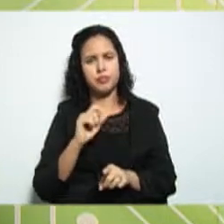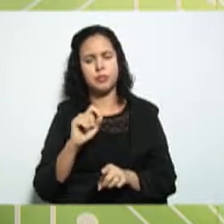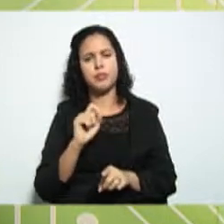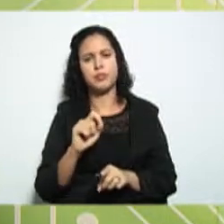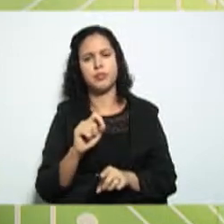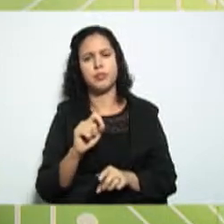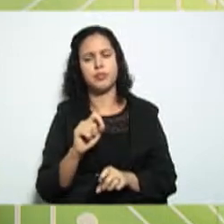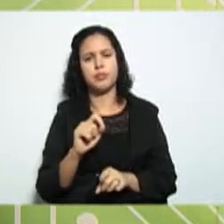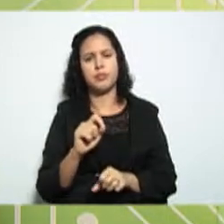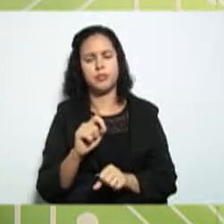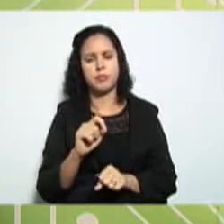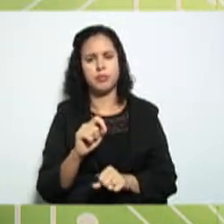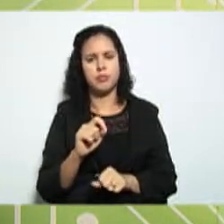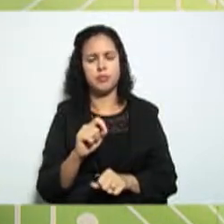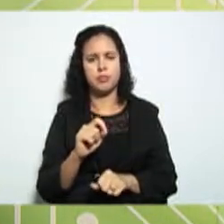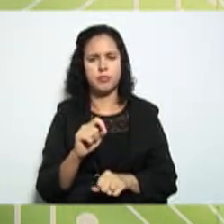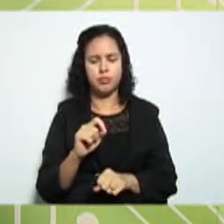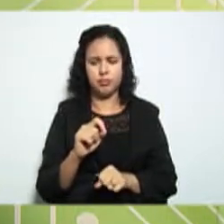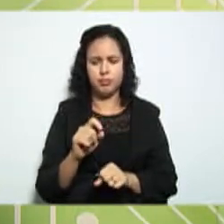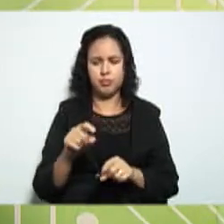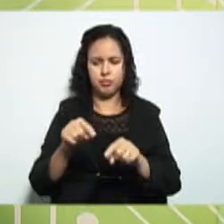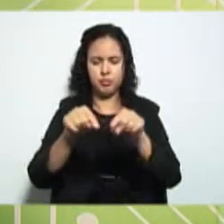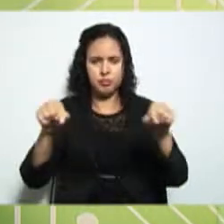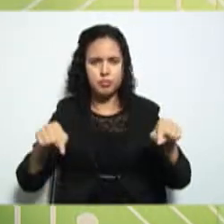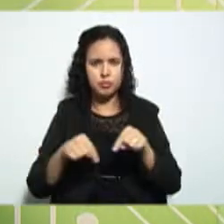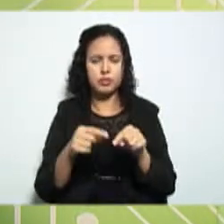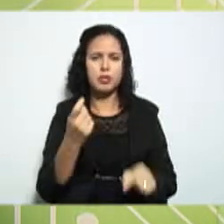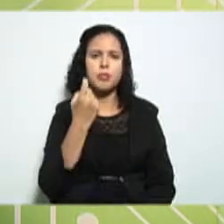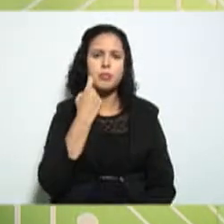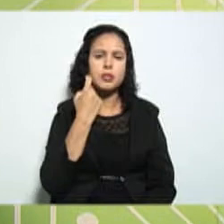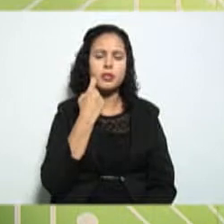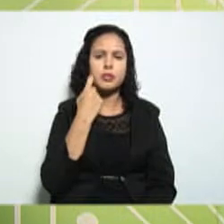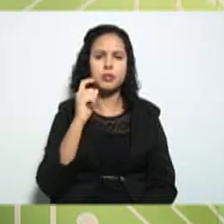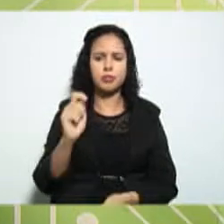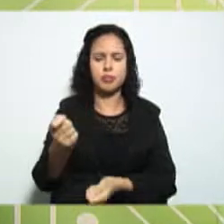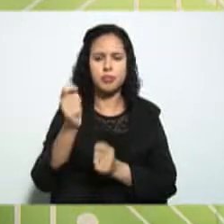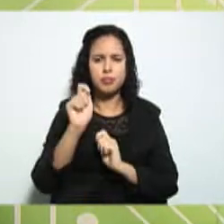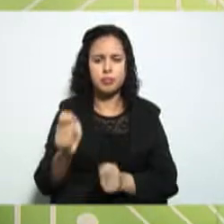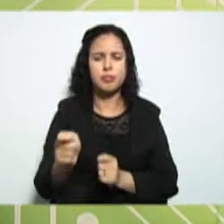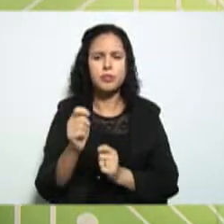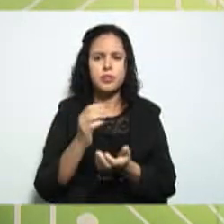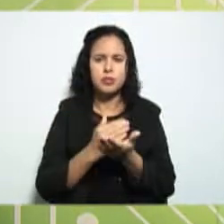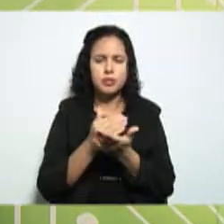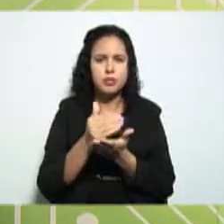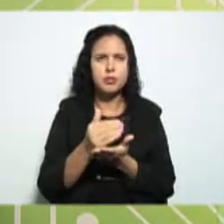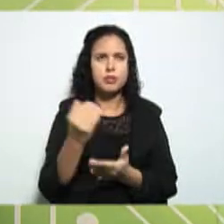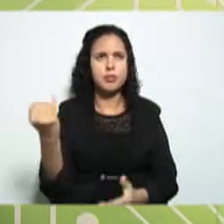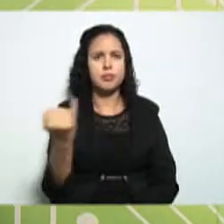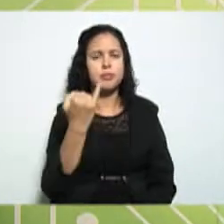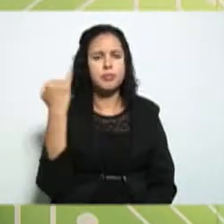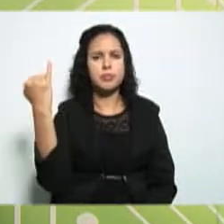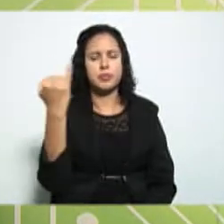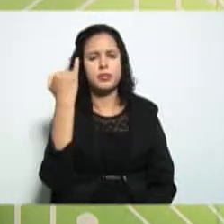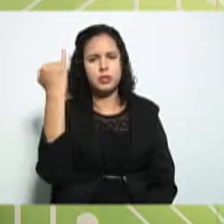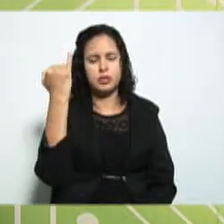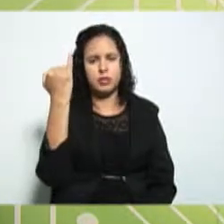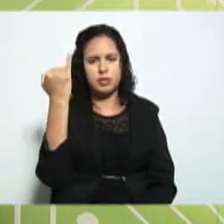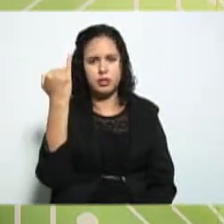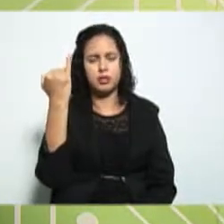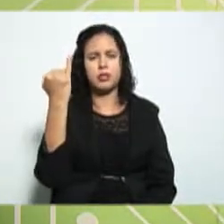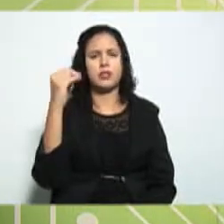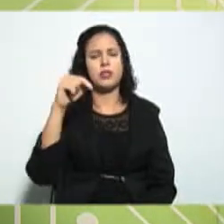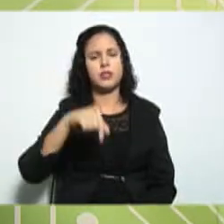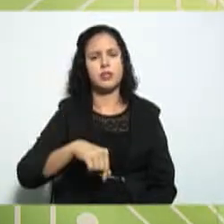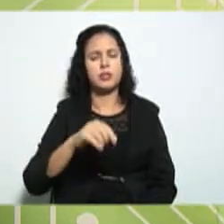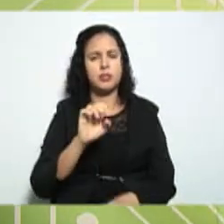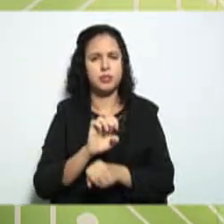disparado muito, que é o peixe. O peixe é um produto que se tornou cada vez mais importante no nosso cenário estadual. Nosso estado